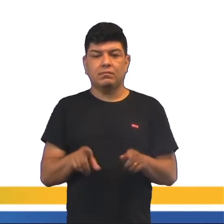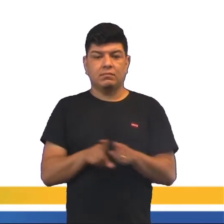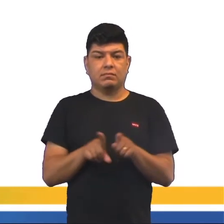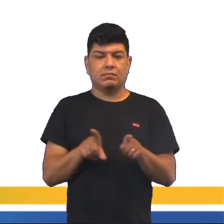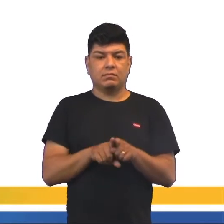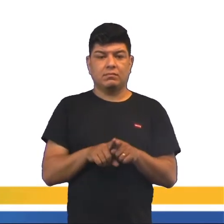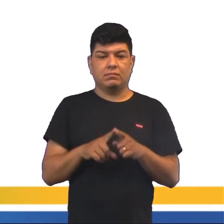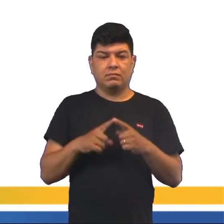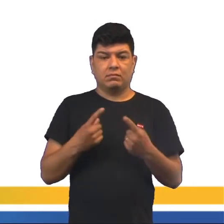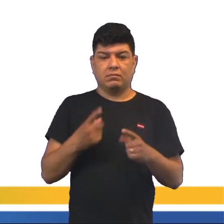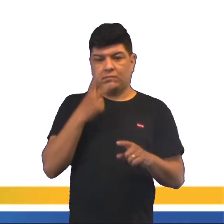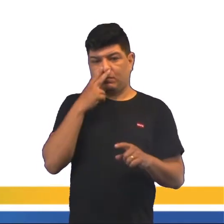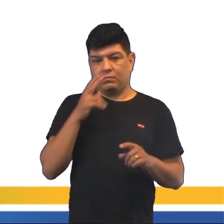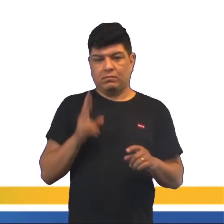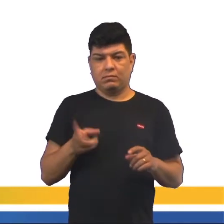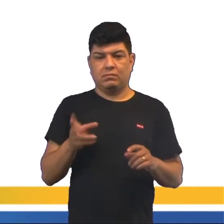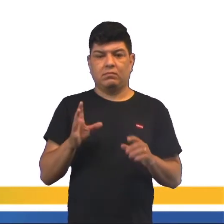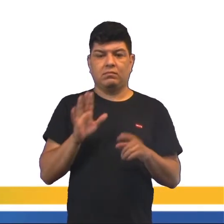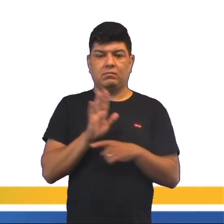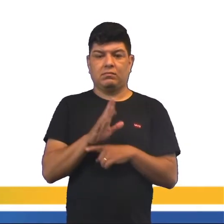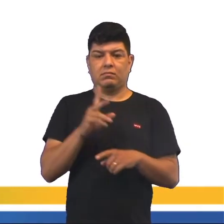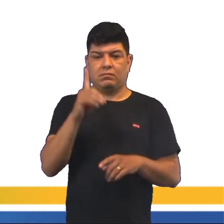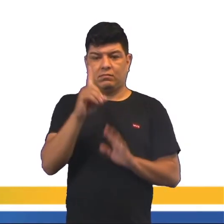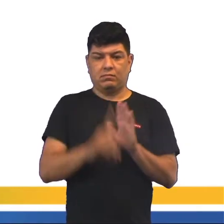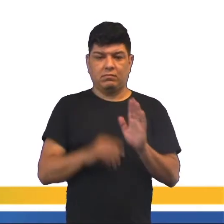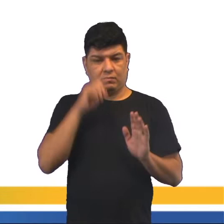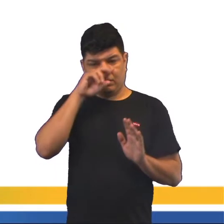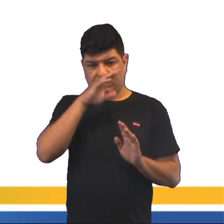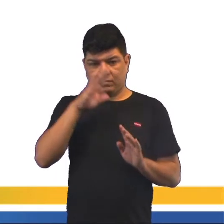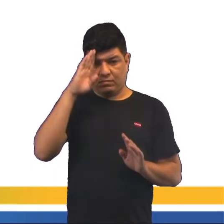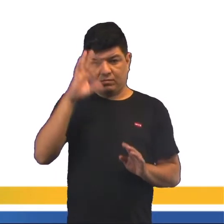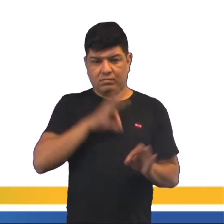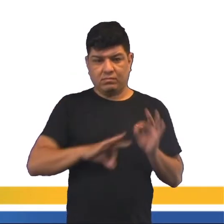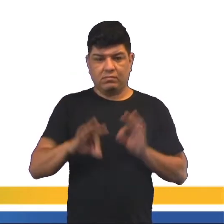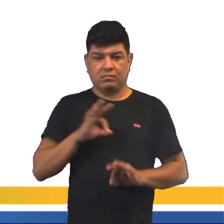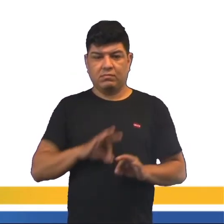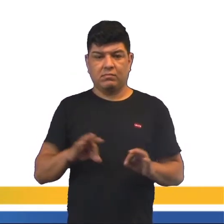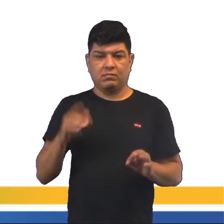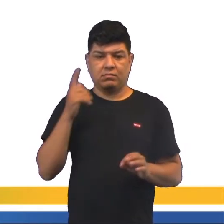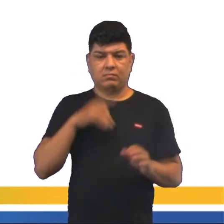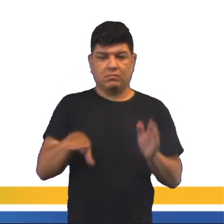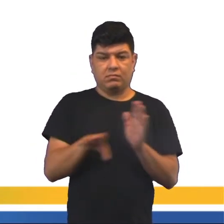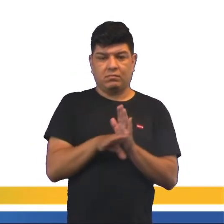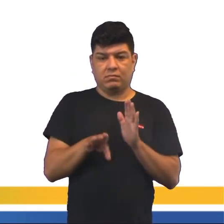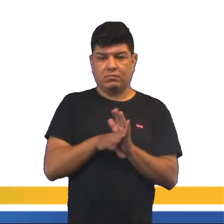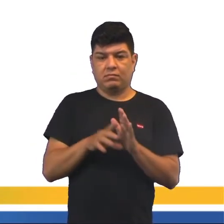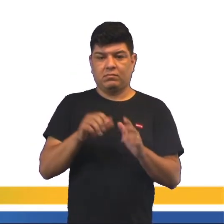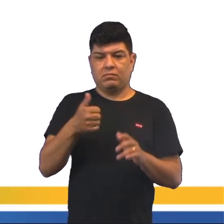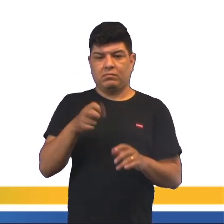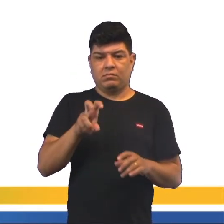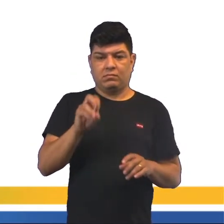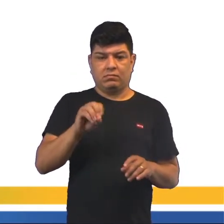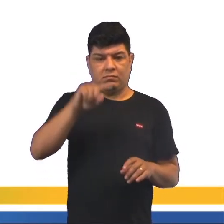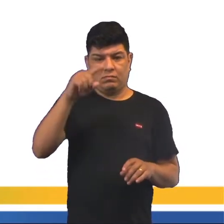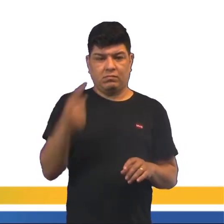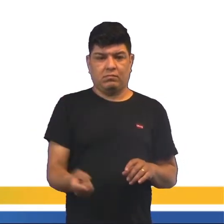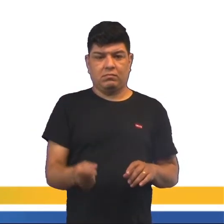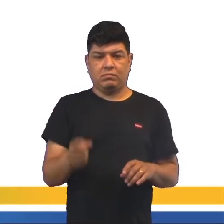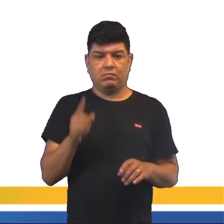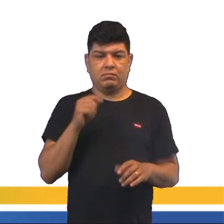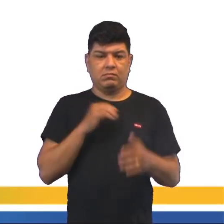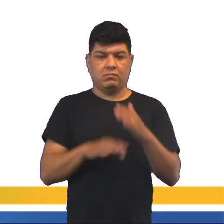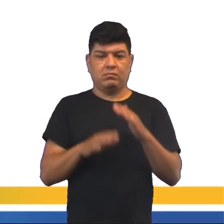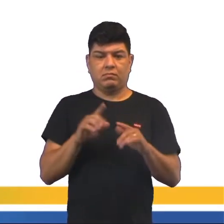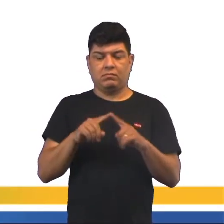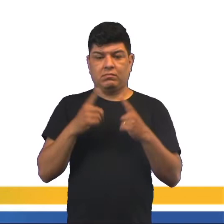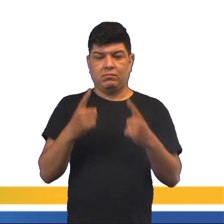ditador Saddam Hussein. O novo governo empossado ainda não conseguiu legitimar-se, né, e o seu poder se mantém com o auxílio direto